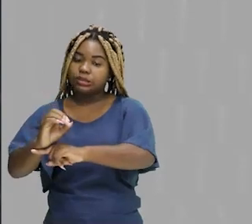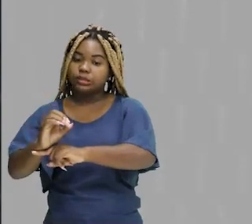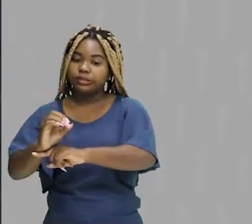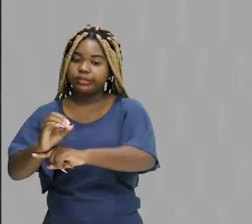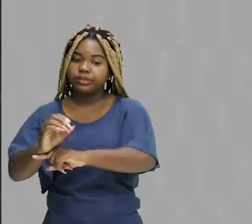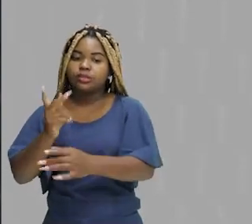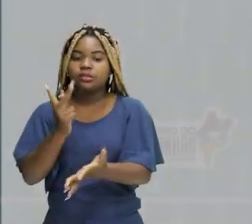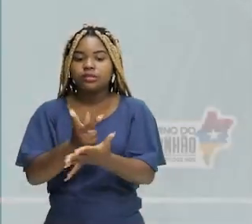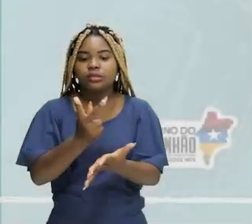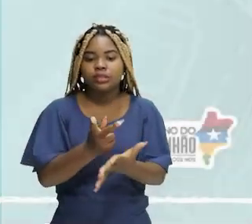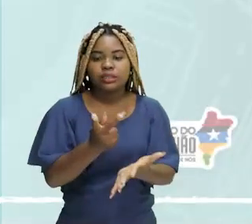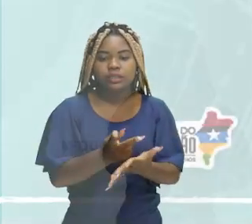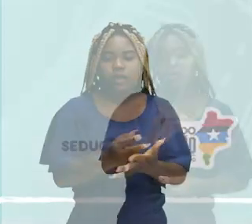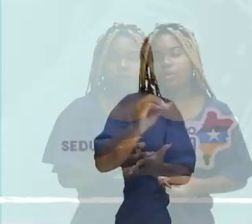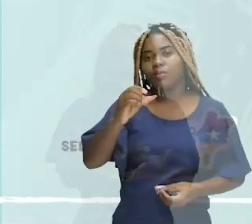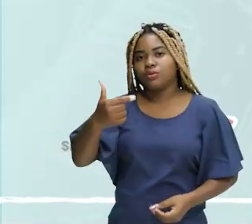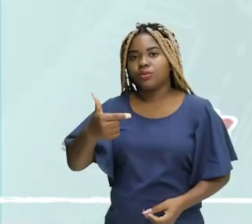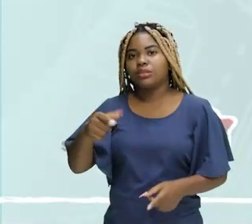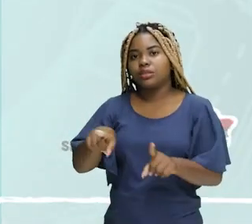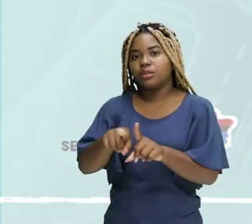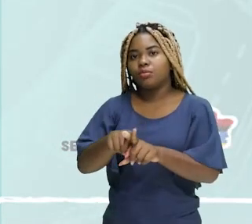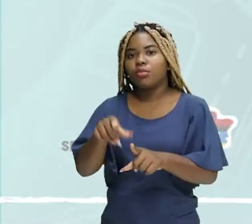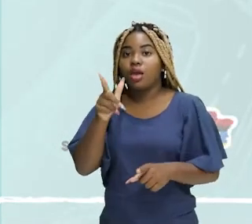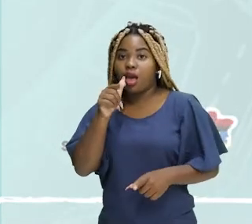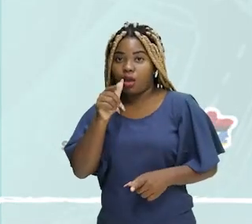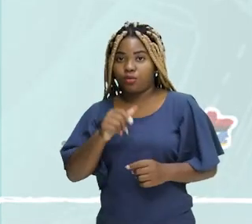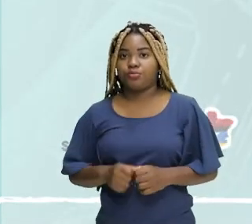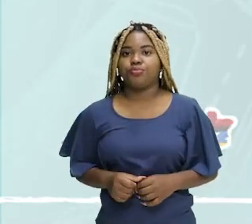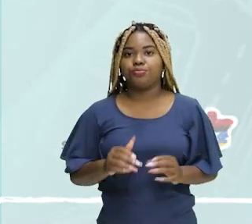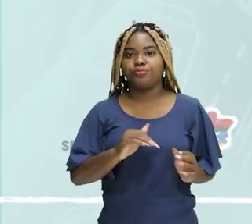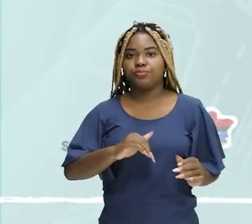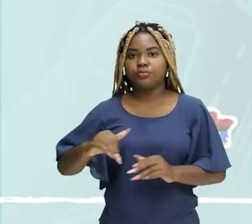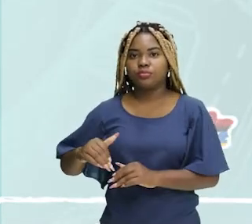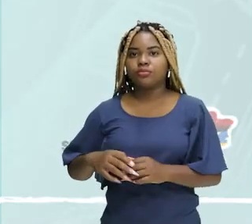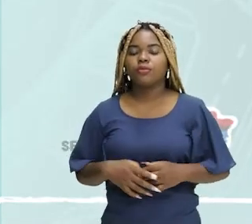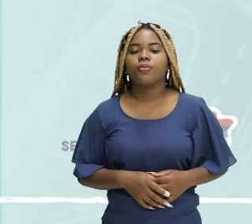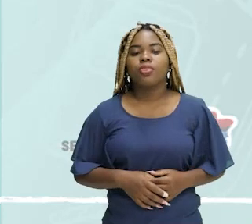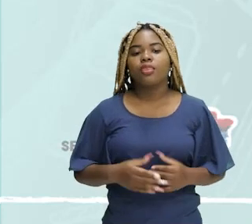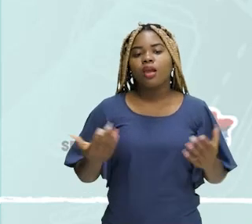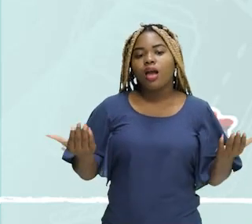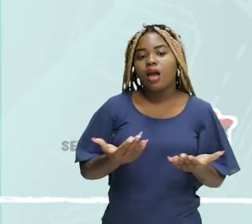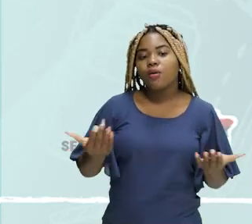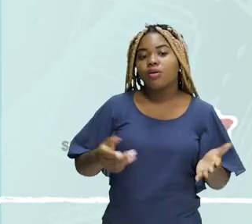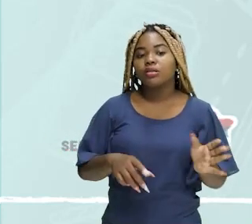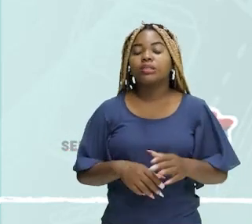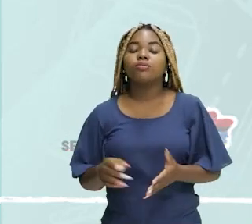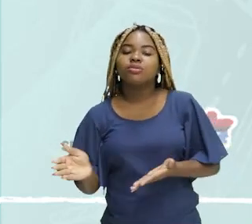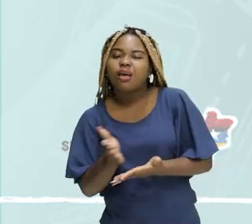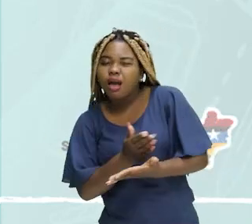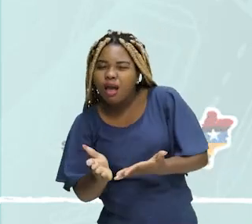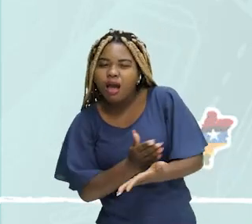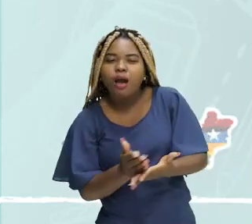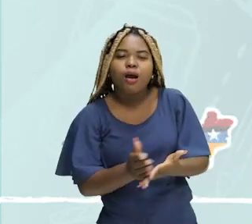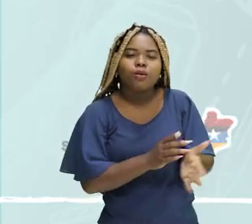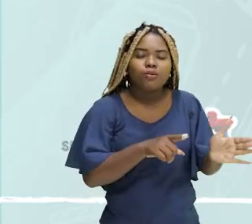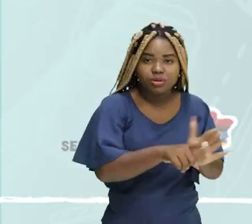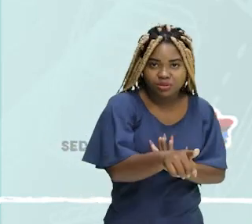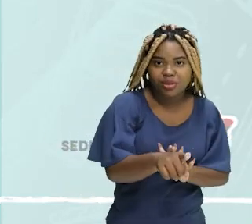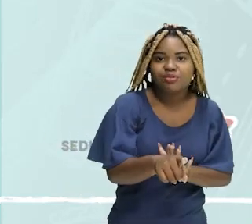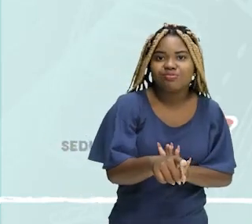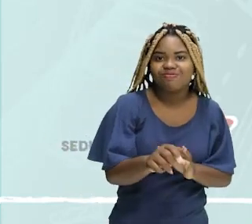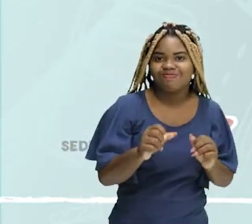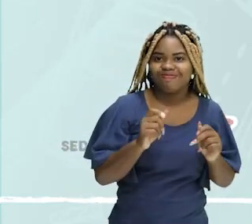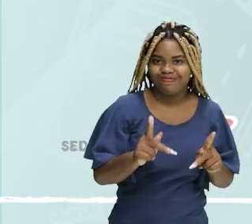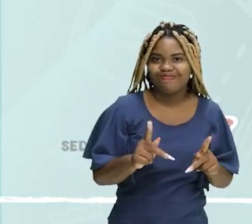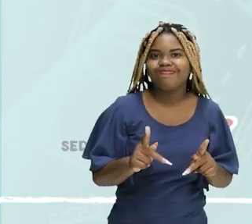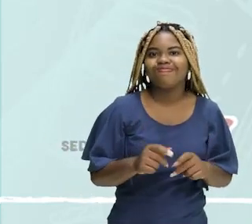sempre CO2 e água. Bom, agora, turma, nós vamos trabalhar algumas questões para que essa ideia da entalpia